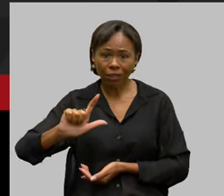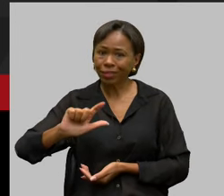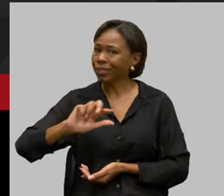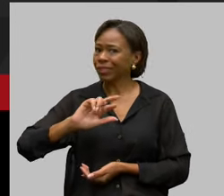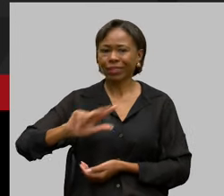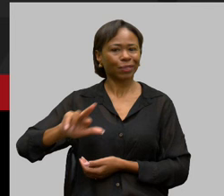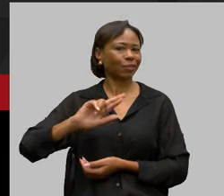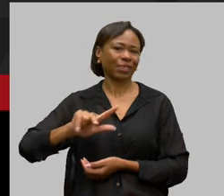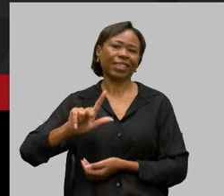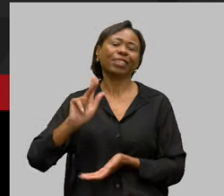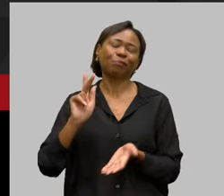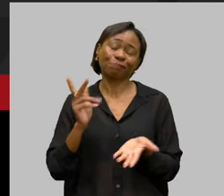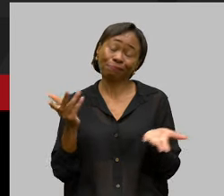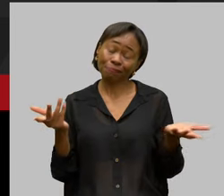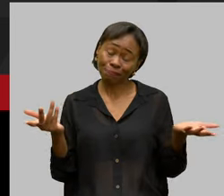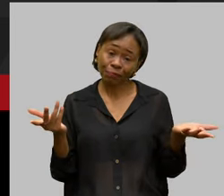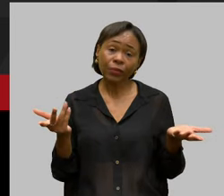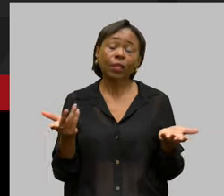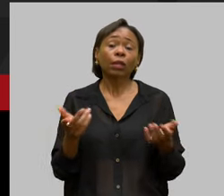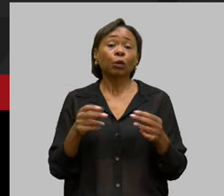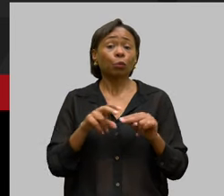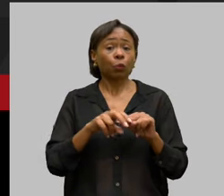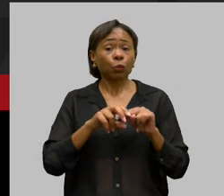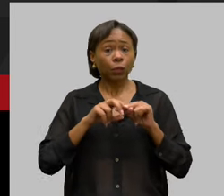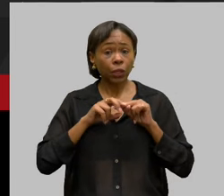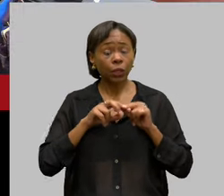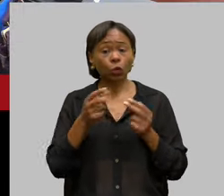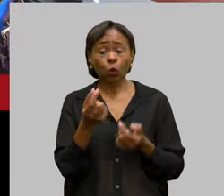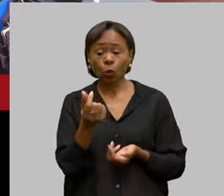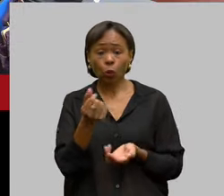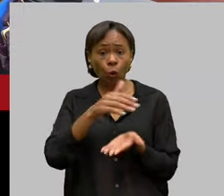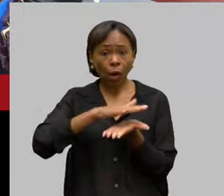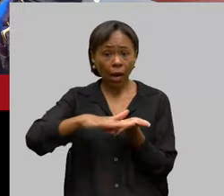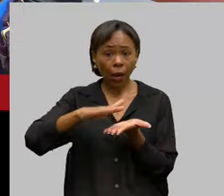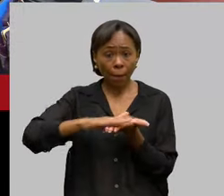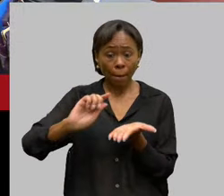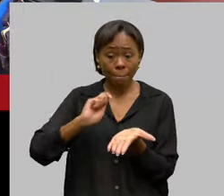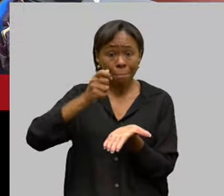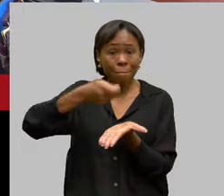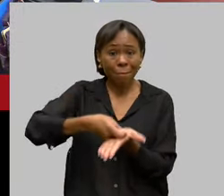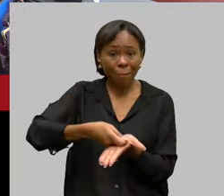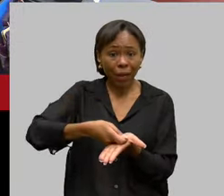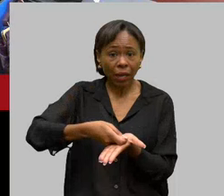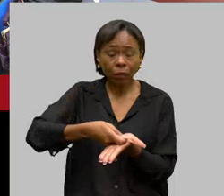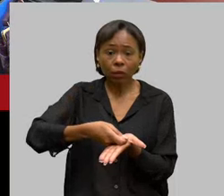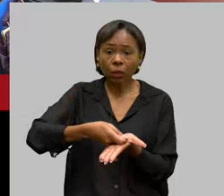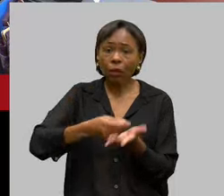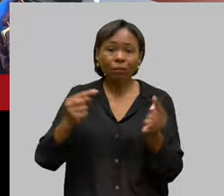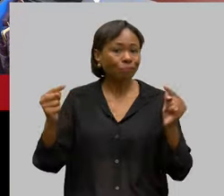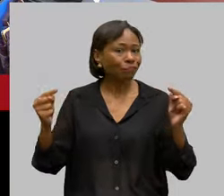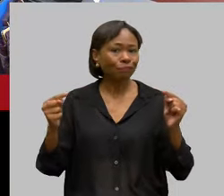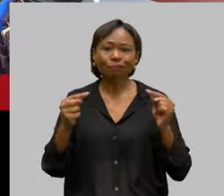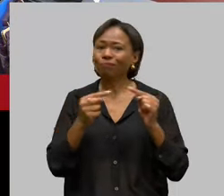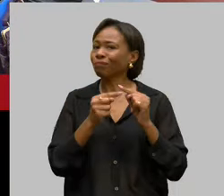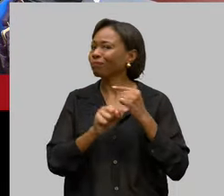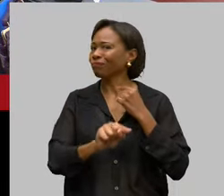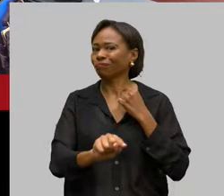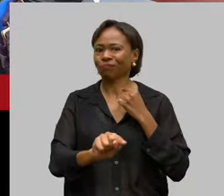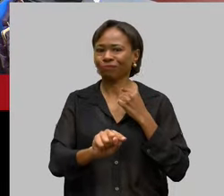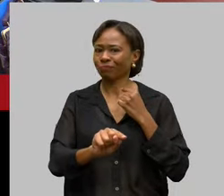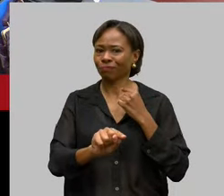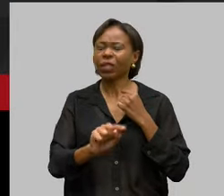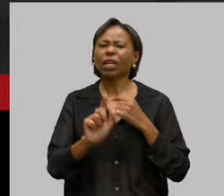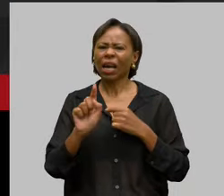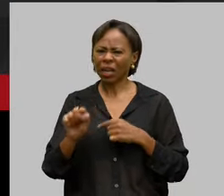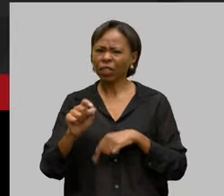eh Então logo o custeio que se estabelecia em lei local não era adequado a gente tava conversando agora na hora do